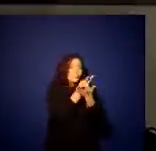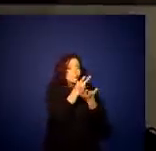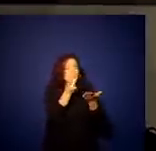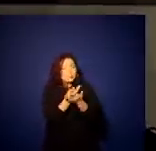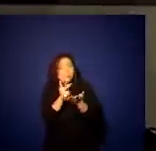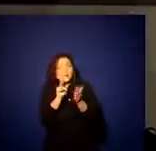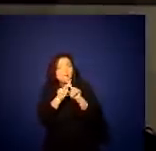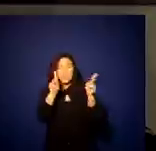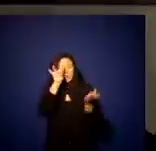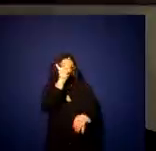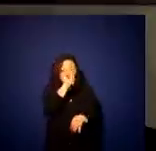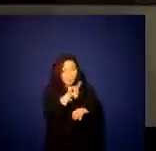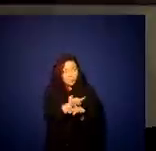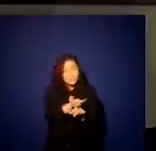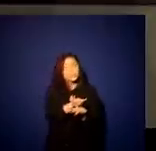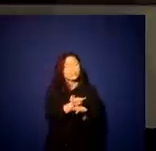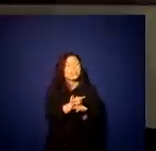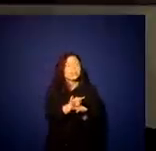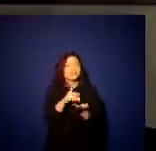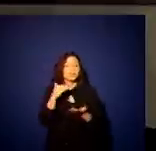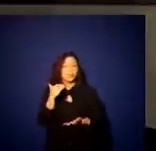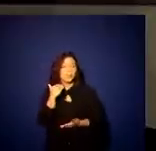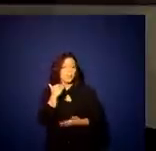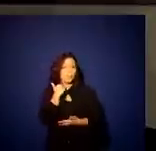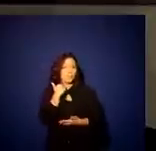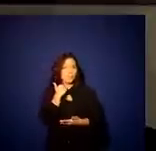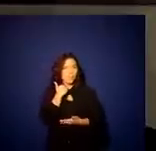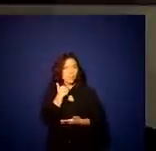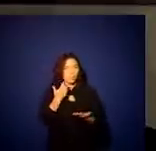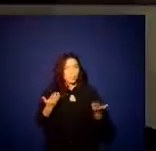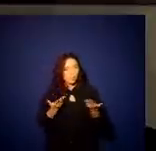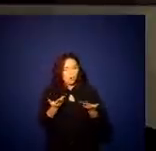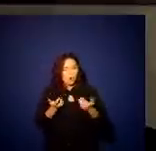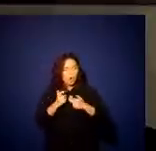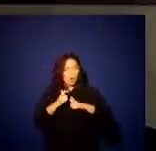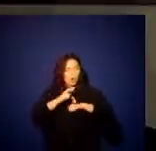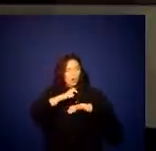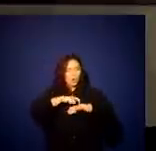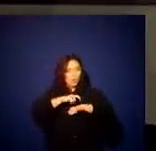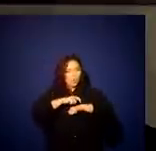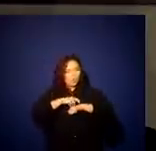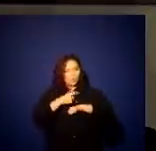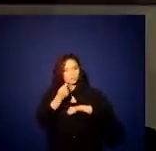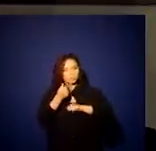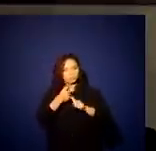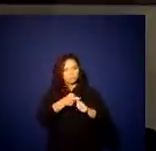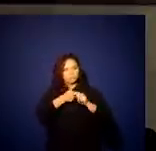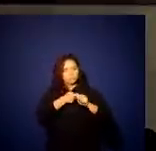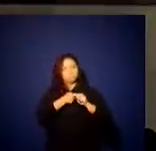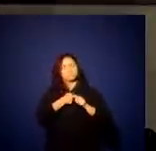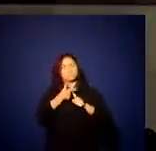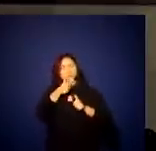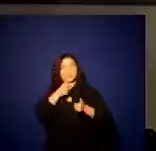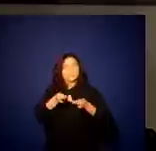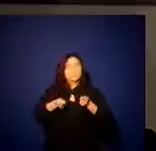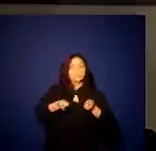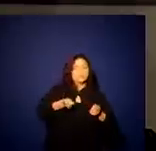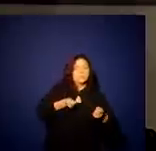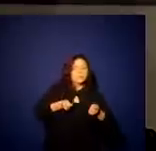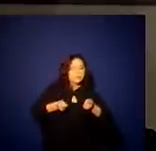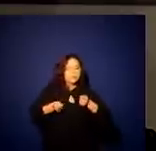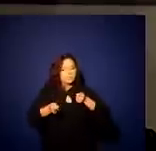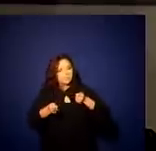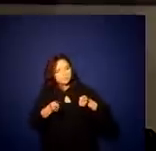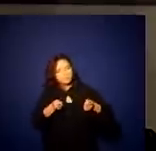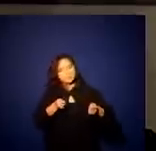é o banco nesse ambiente mais ácido de inadimplência ele tá se falando muito bem tá ao tipo performando